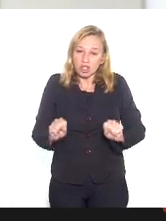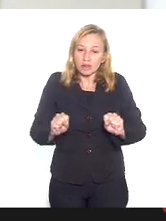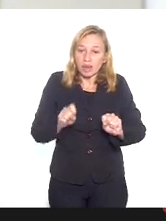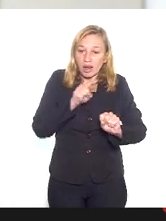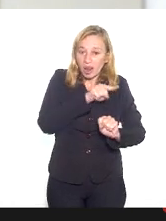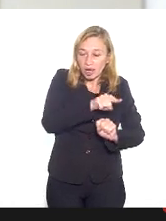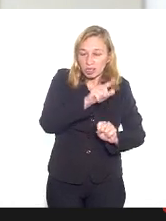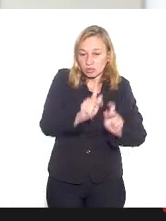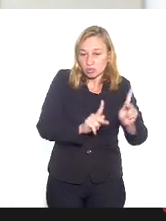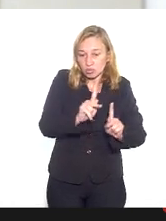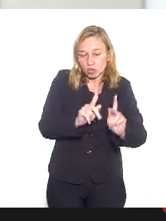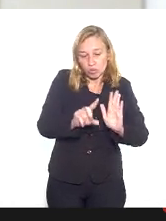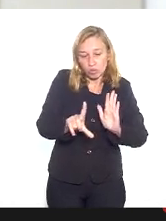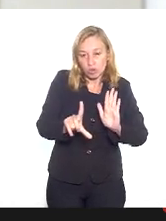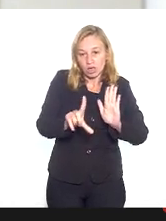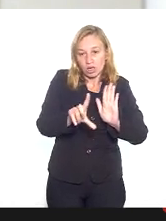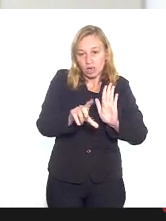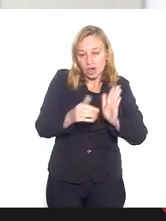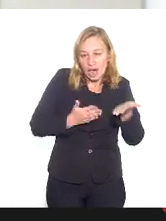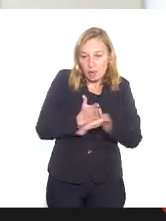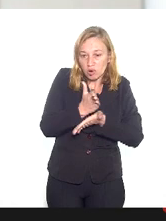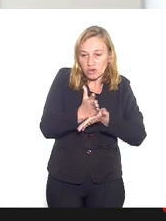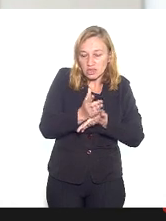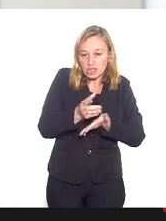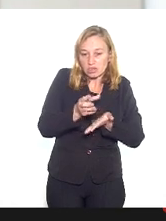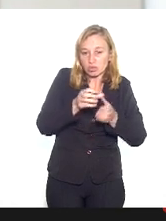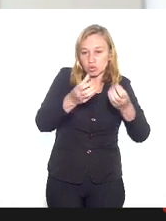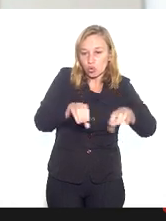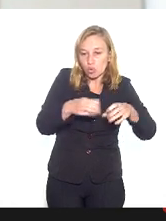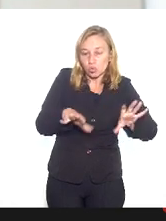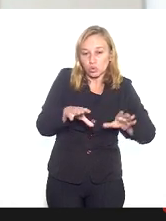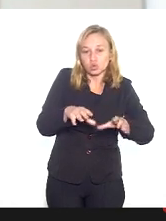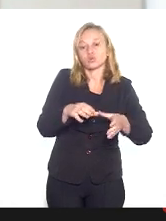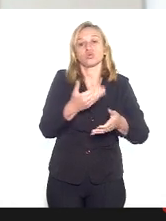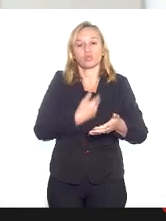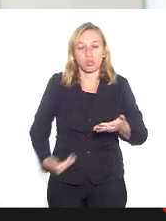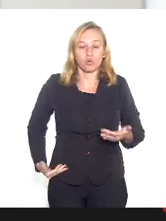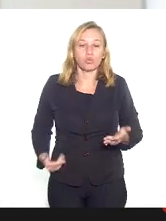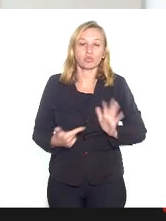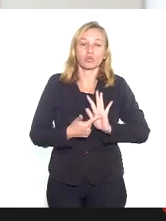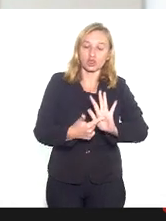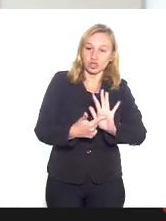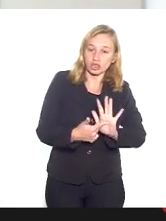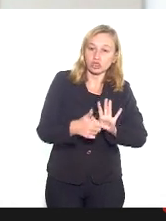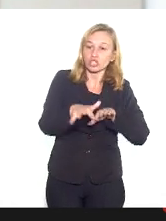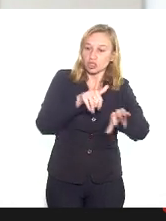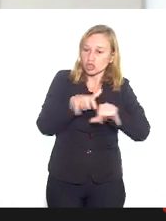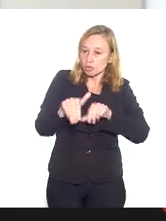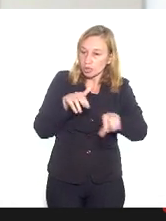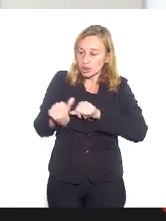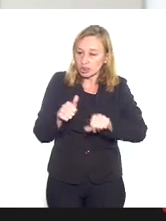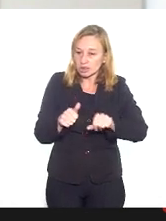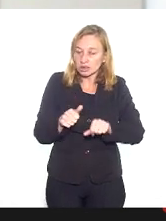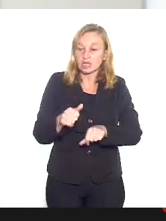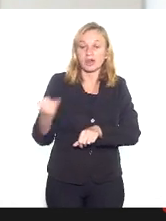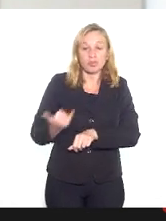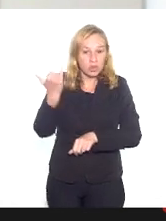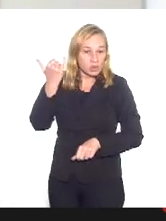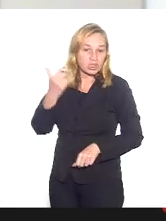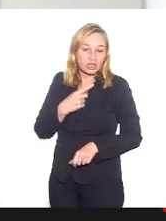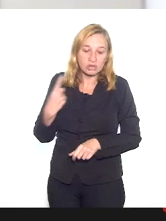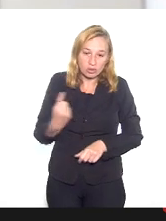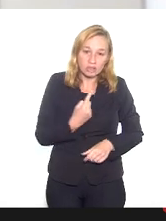aprovação em concurso público pontue, né? A gente entende que esse não é o ideal é a convocação desses profissionais, é o que a gente